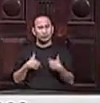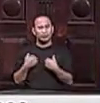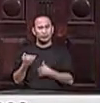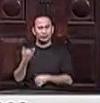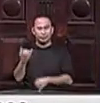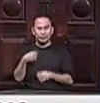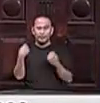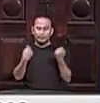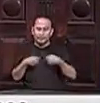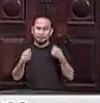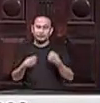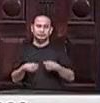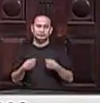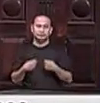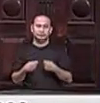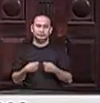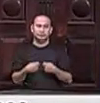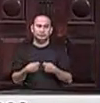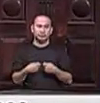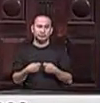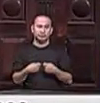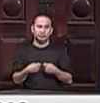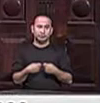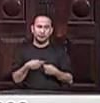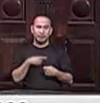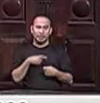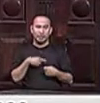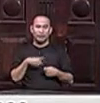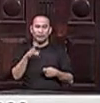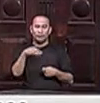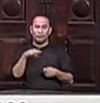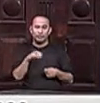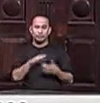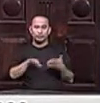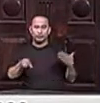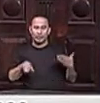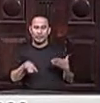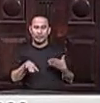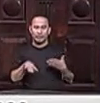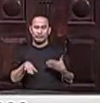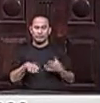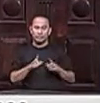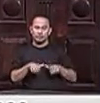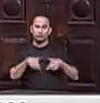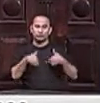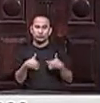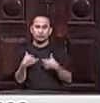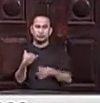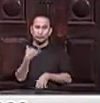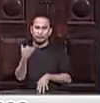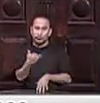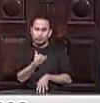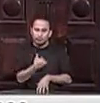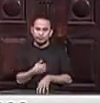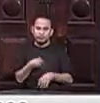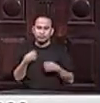projeto precisa ser ter o veto derrubado. Medidas importantíssimas, senhoras e